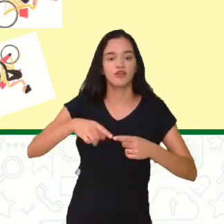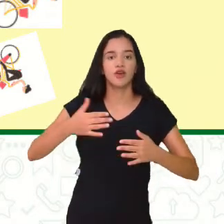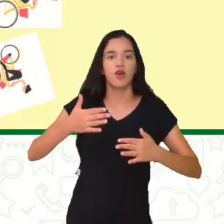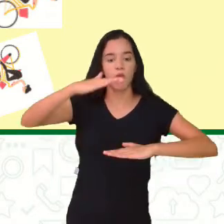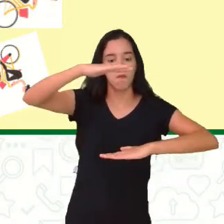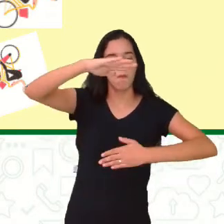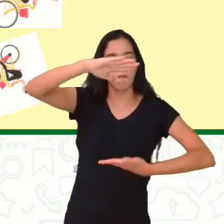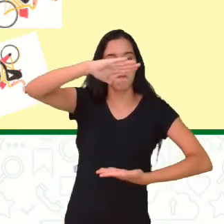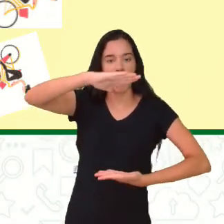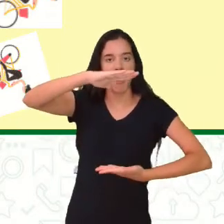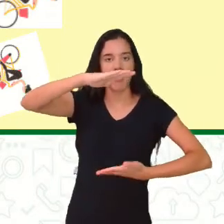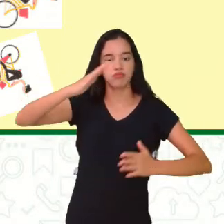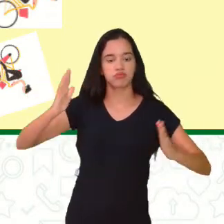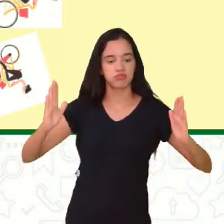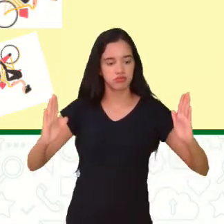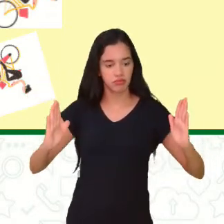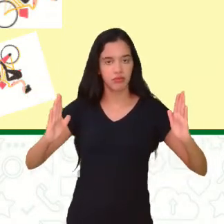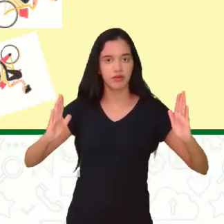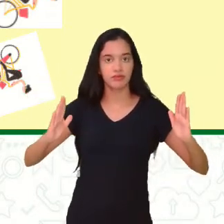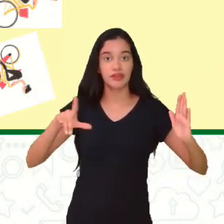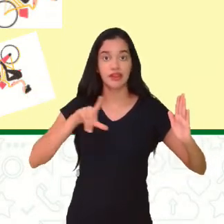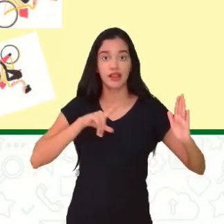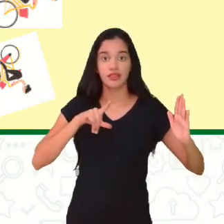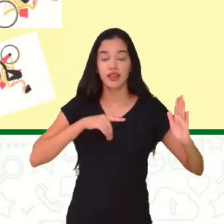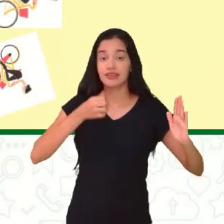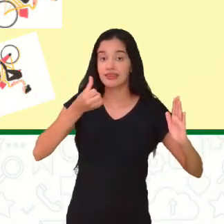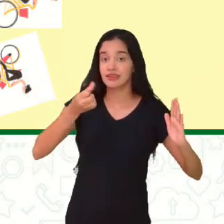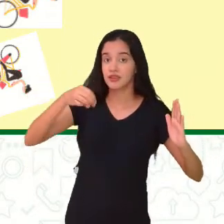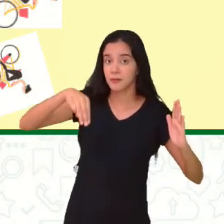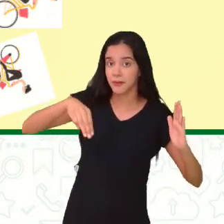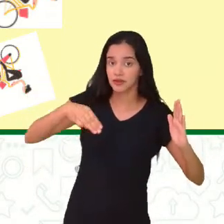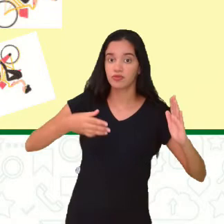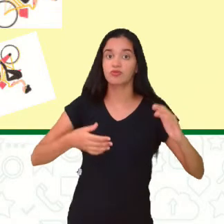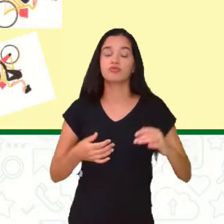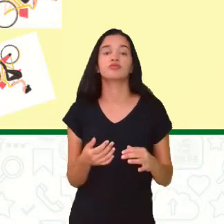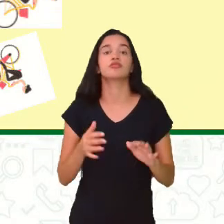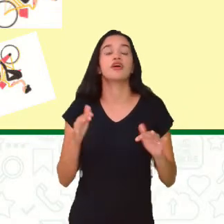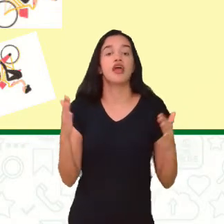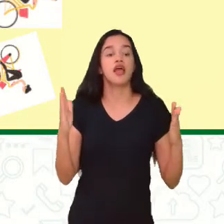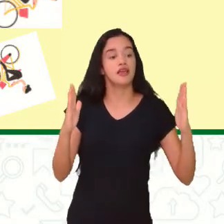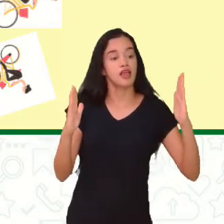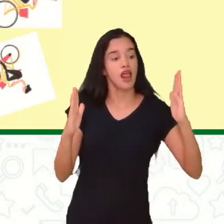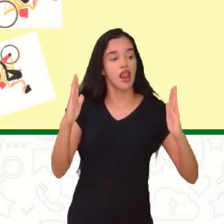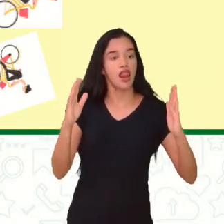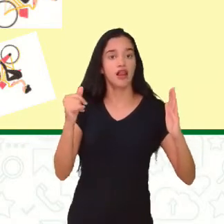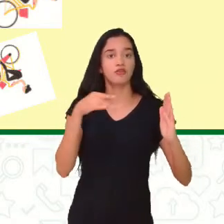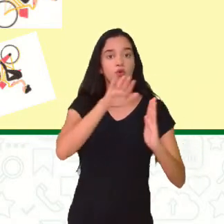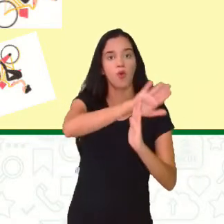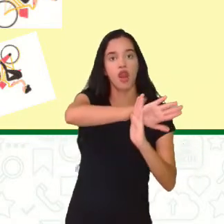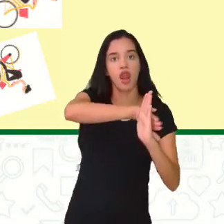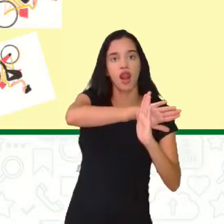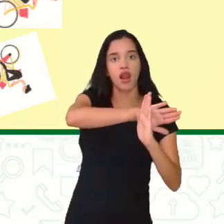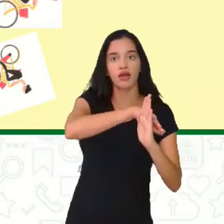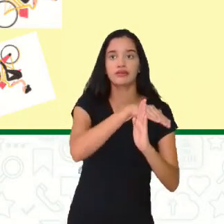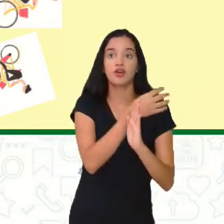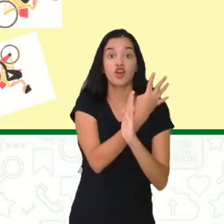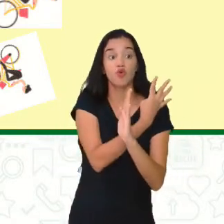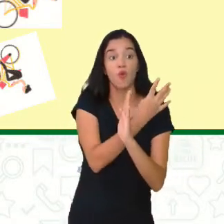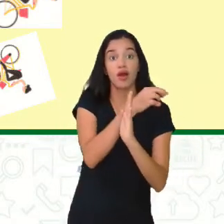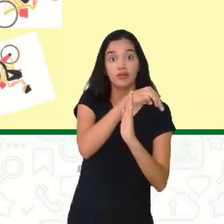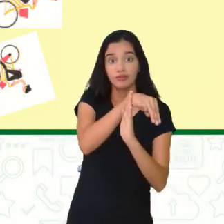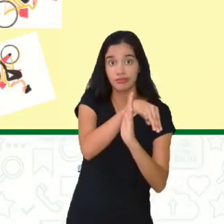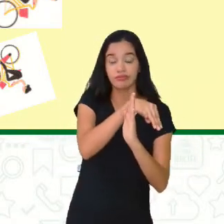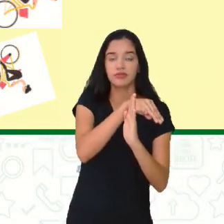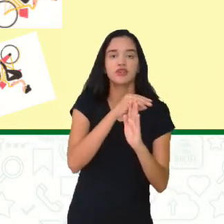e 4 metros de cada lado. E a gente, para saber o perímetro disso, vamos somar